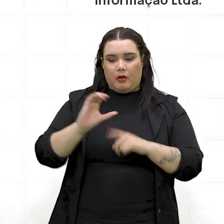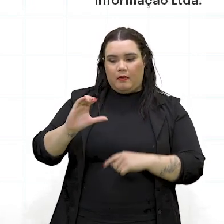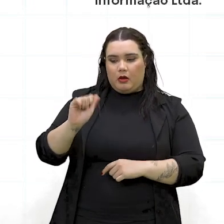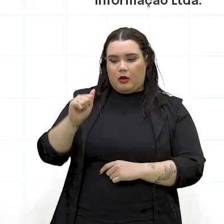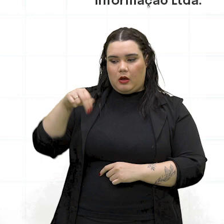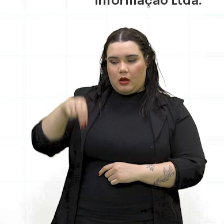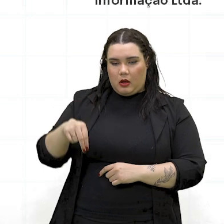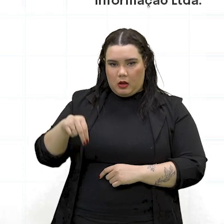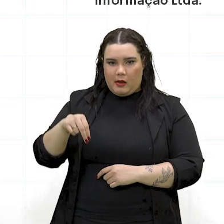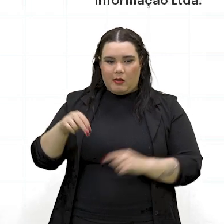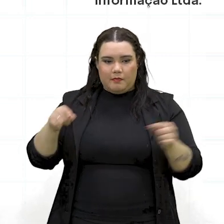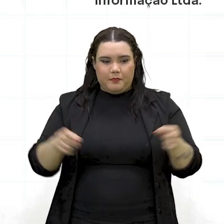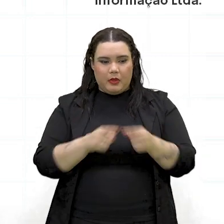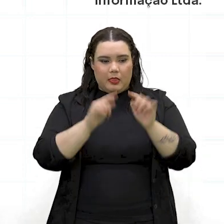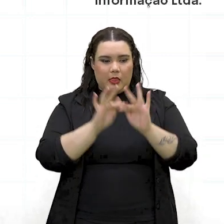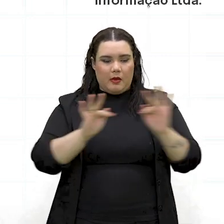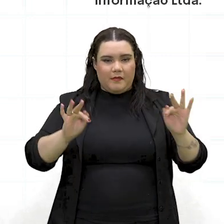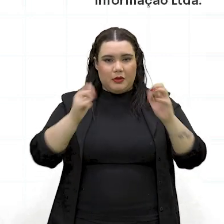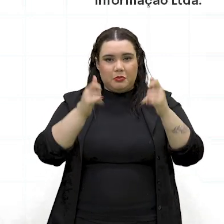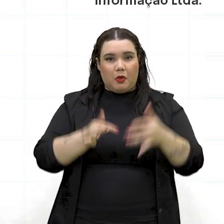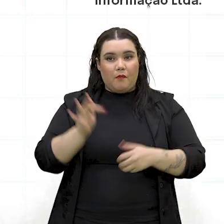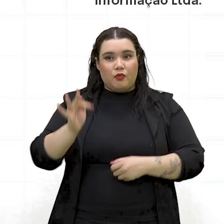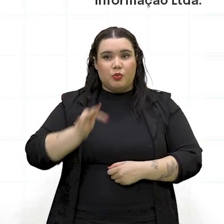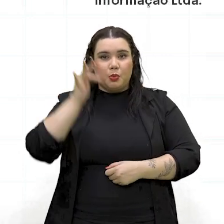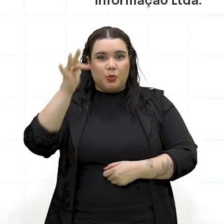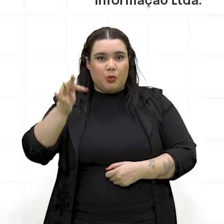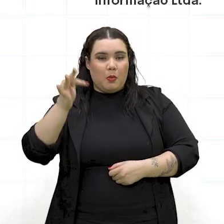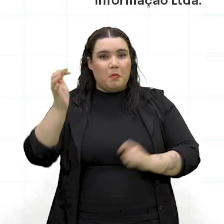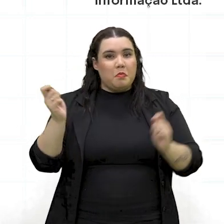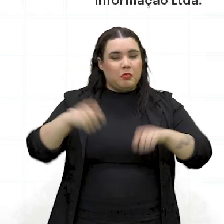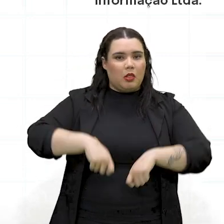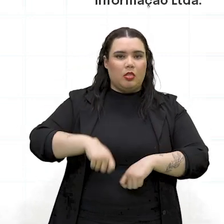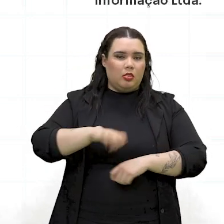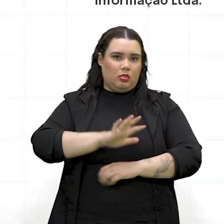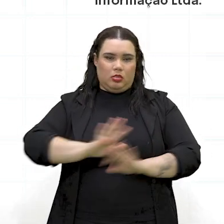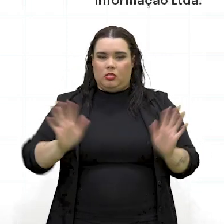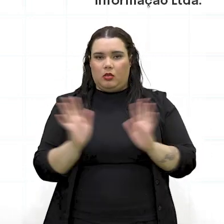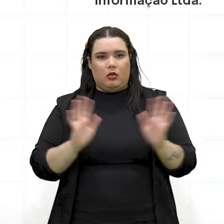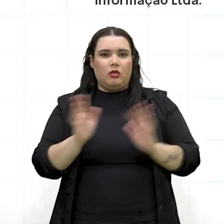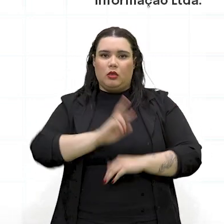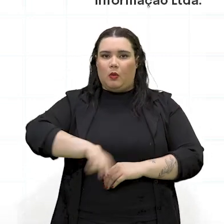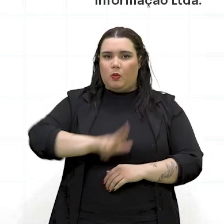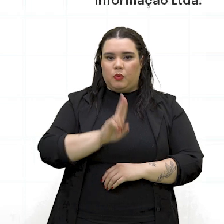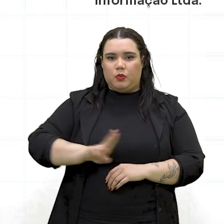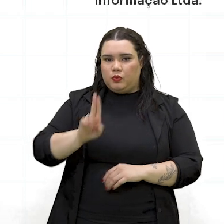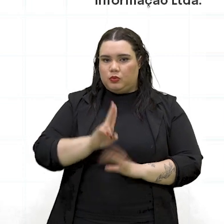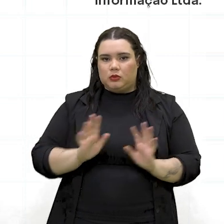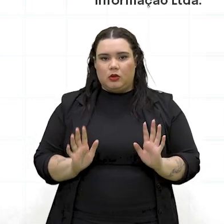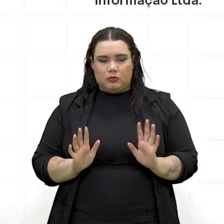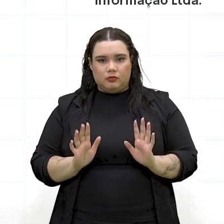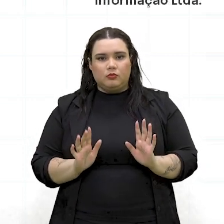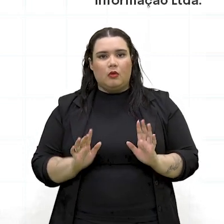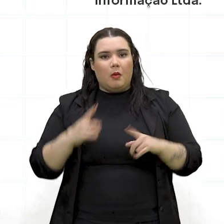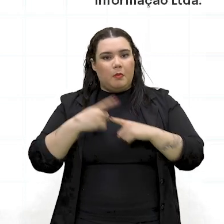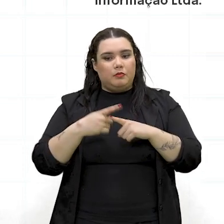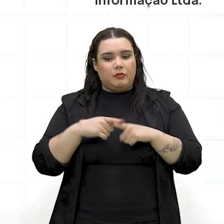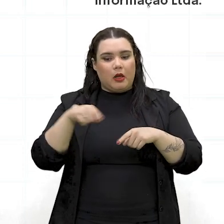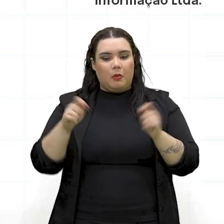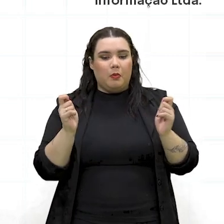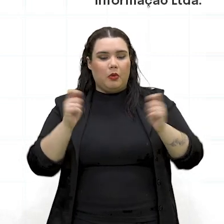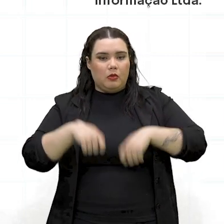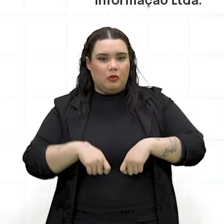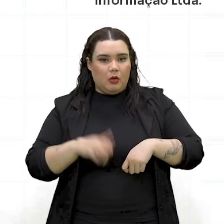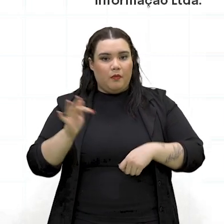sobre possibilidades futuras, tá? Porque já que é uma possibilidade, a gente vai sempre falar